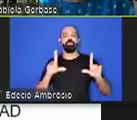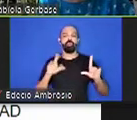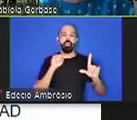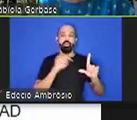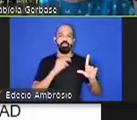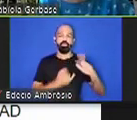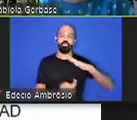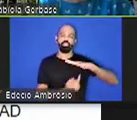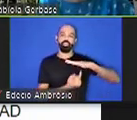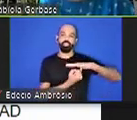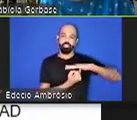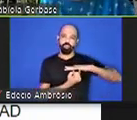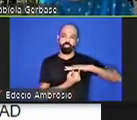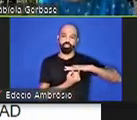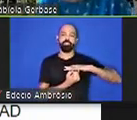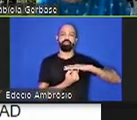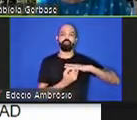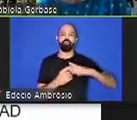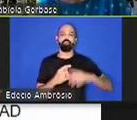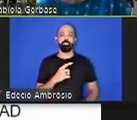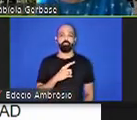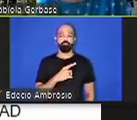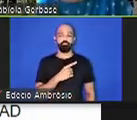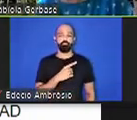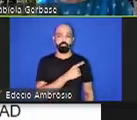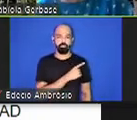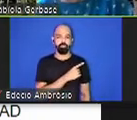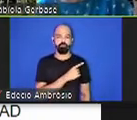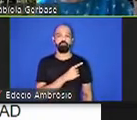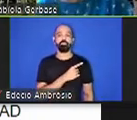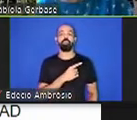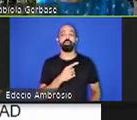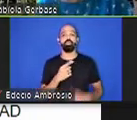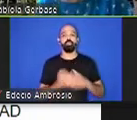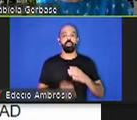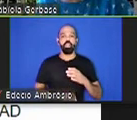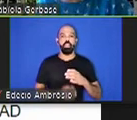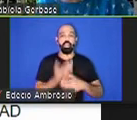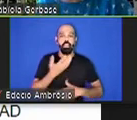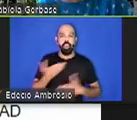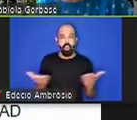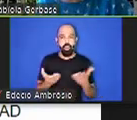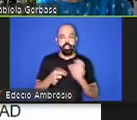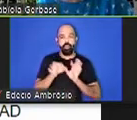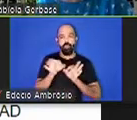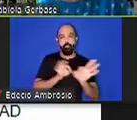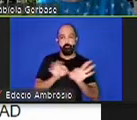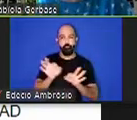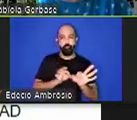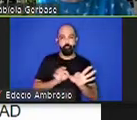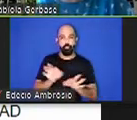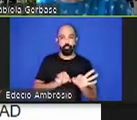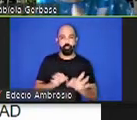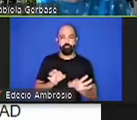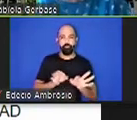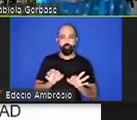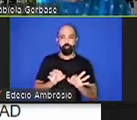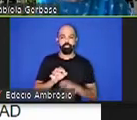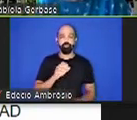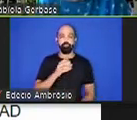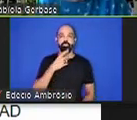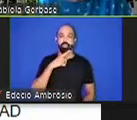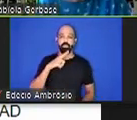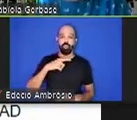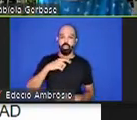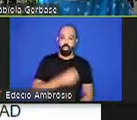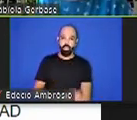de Ingolstadt, a Technische Hochschule Ingolstadt, está criando esse projeto chamado A-Emotional International, com financiamento